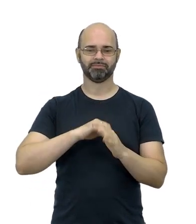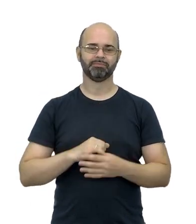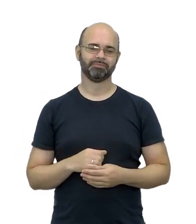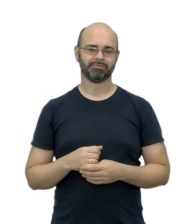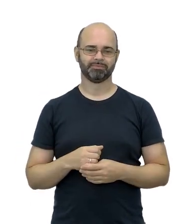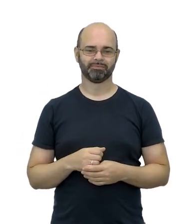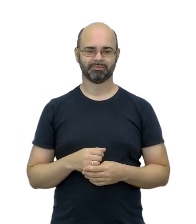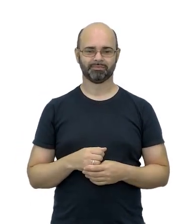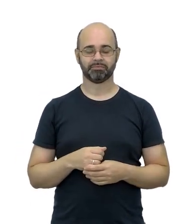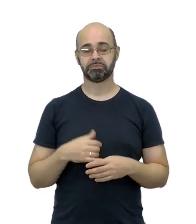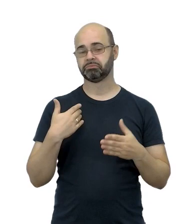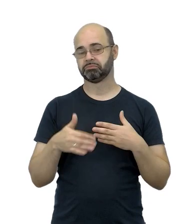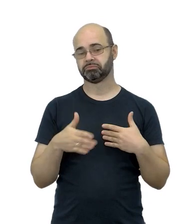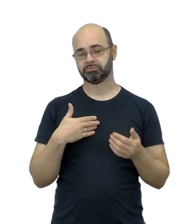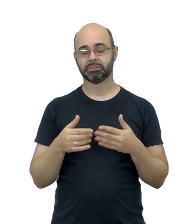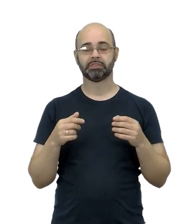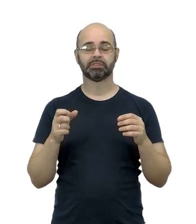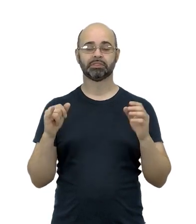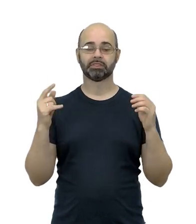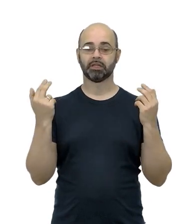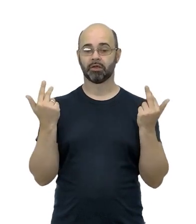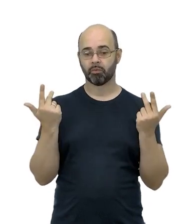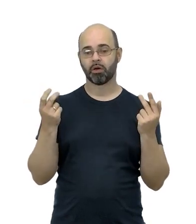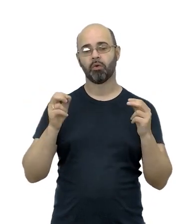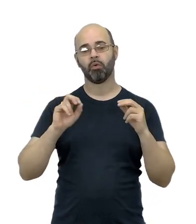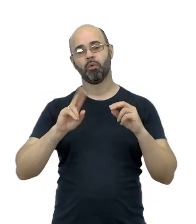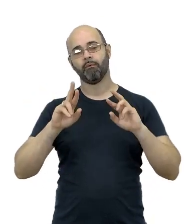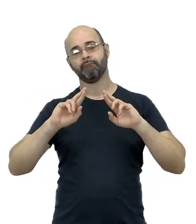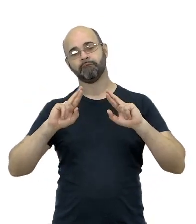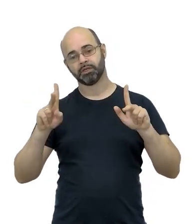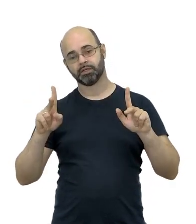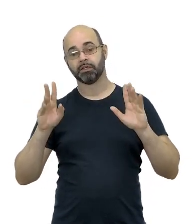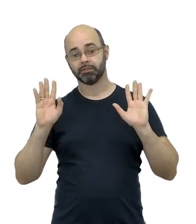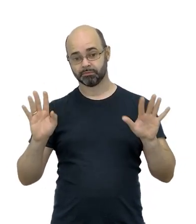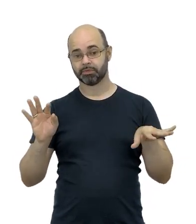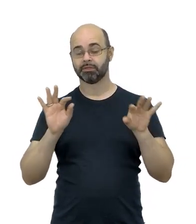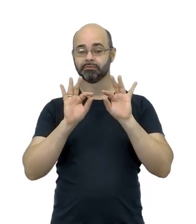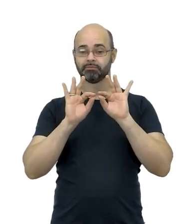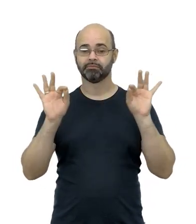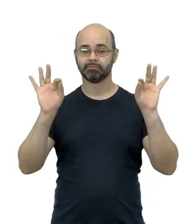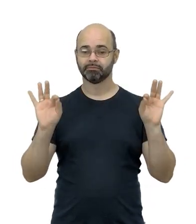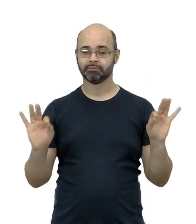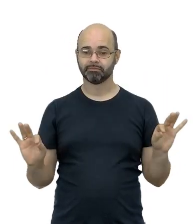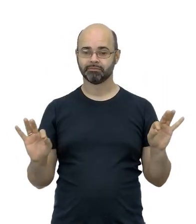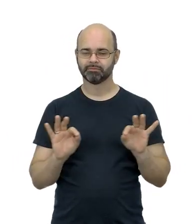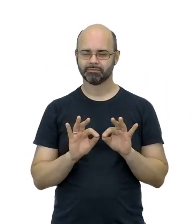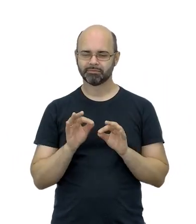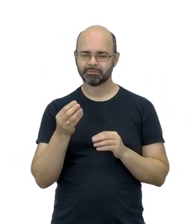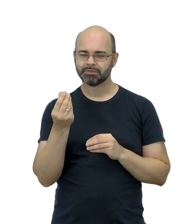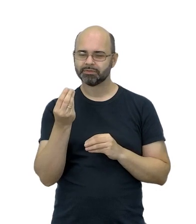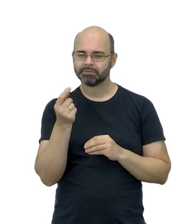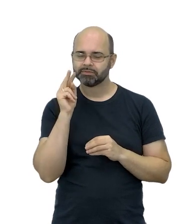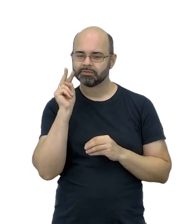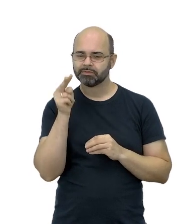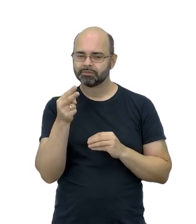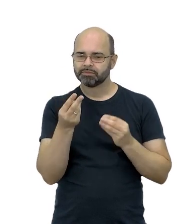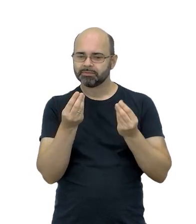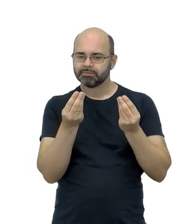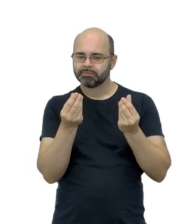4 lados. Não importa se eles são iguais ou são diferentes, mas eles têm algumas características. Pelo menos o